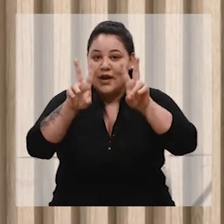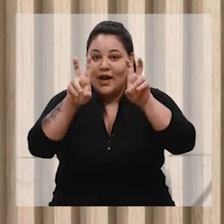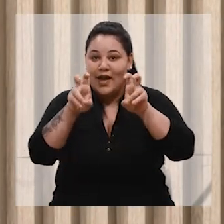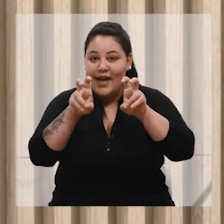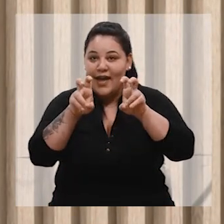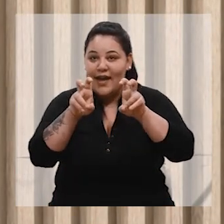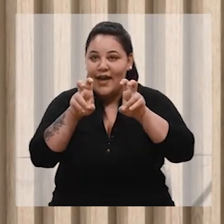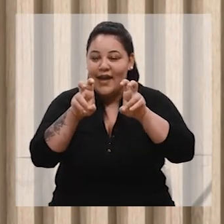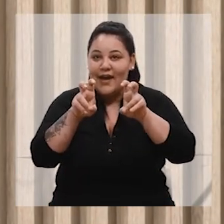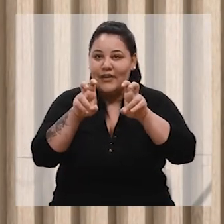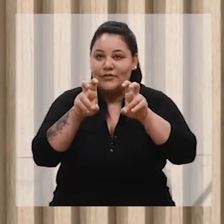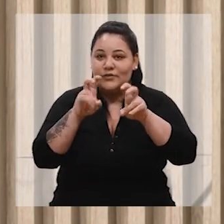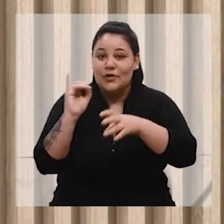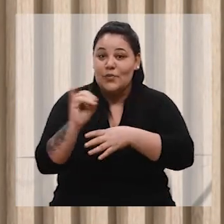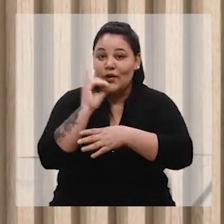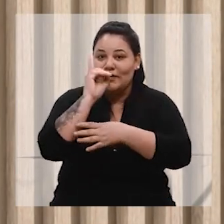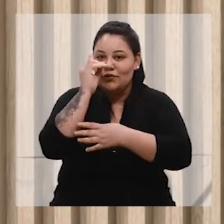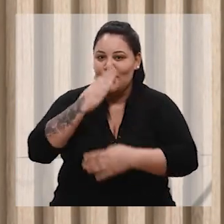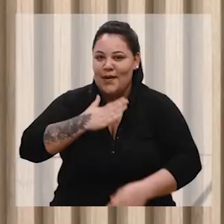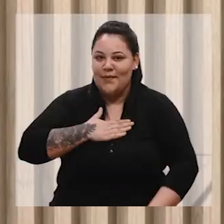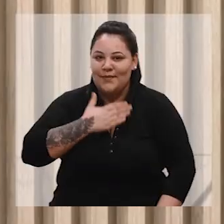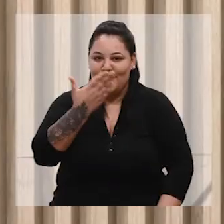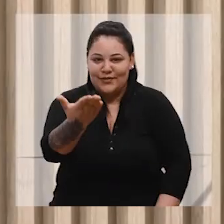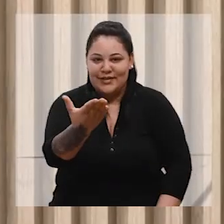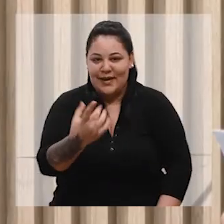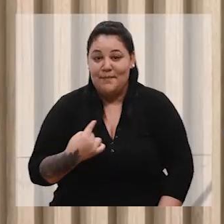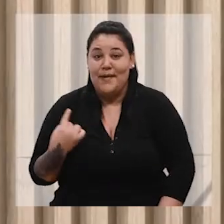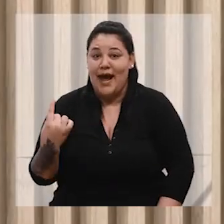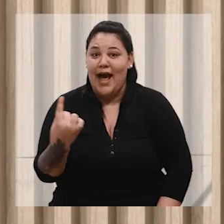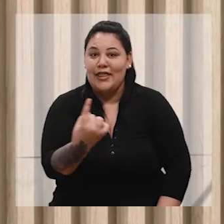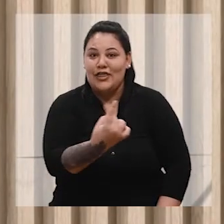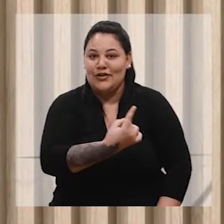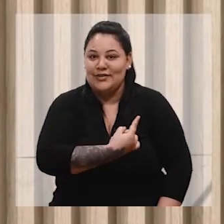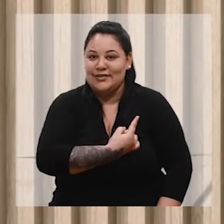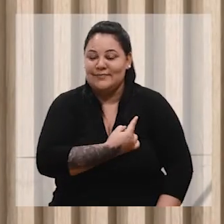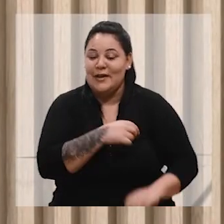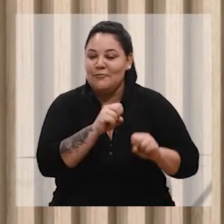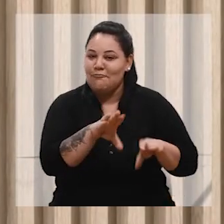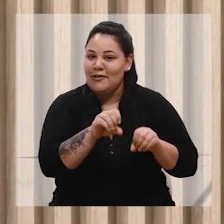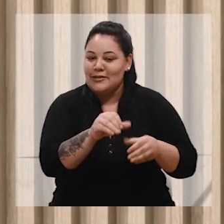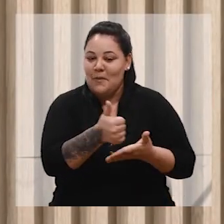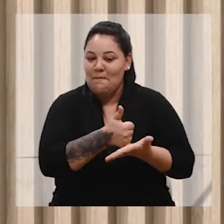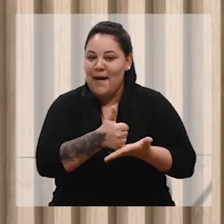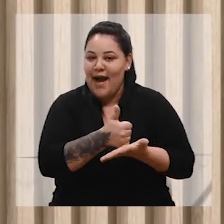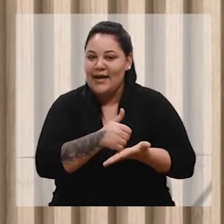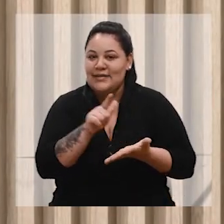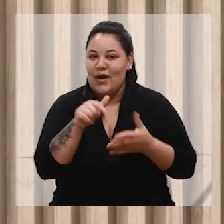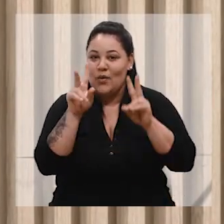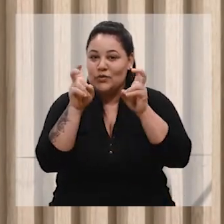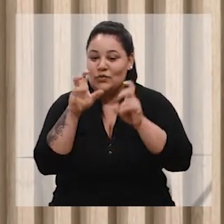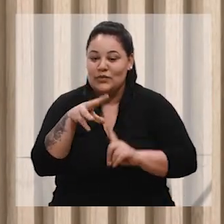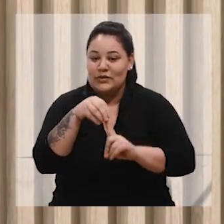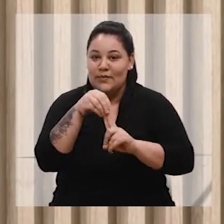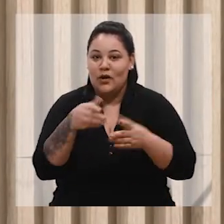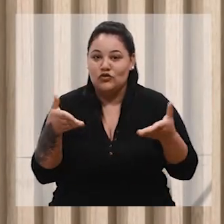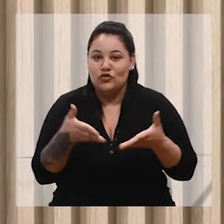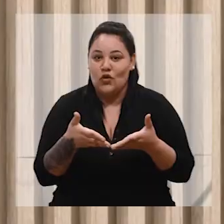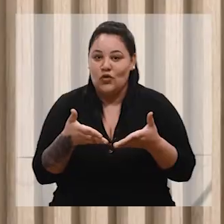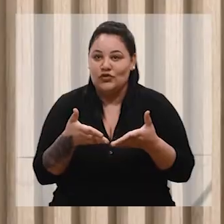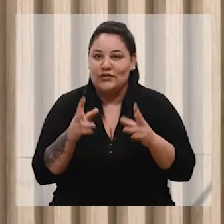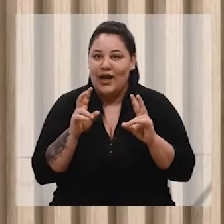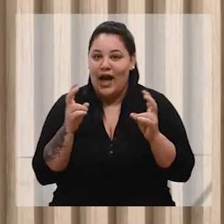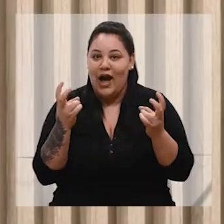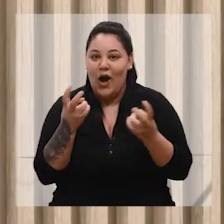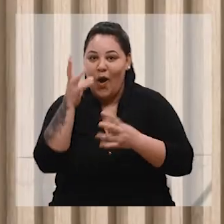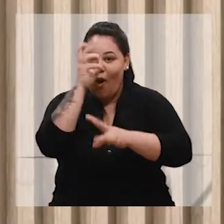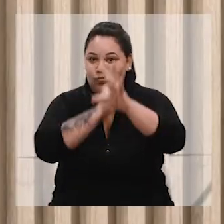Educação é um assunto instigante para mim, para você, para nós. E educação básica é o assunto de hoje na Roda